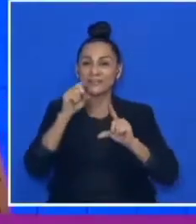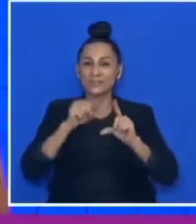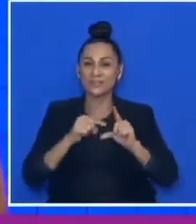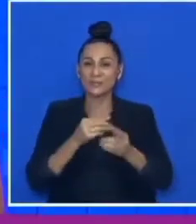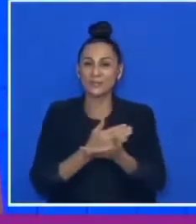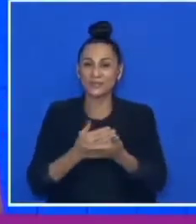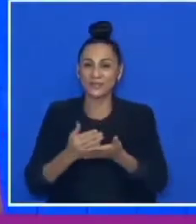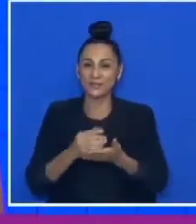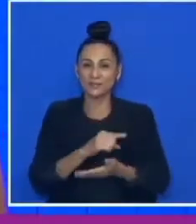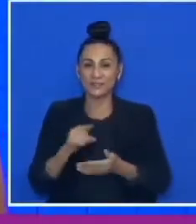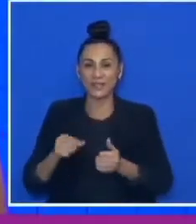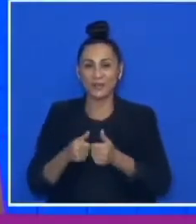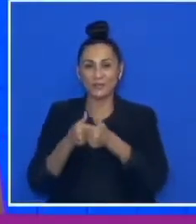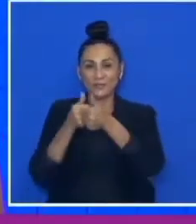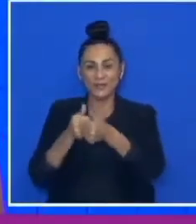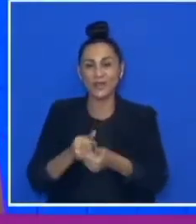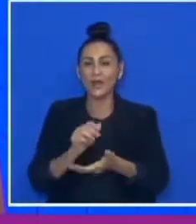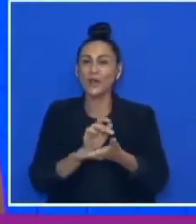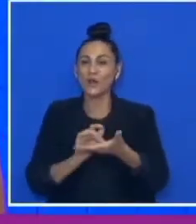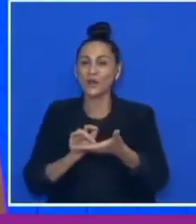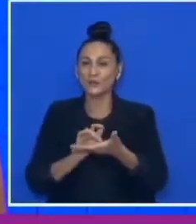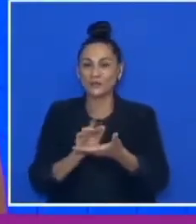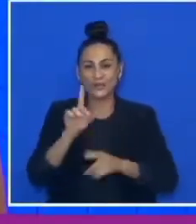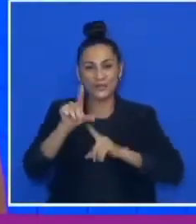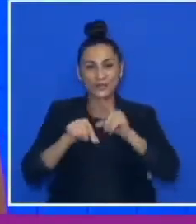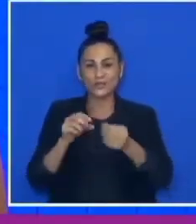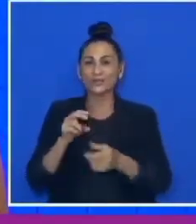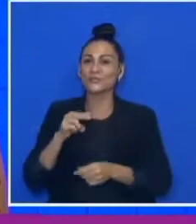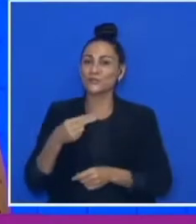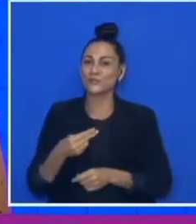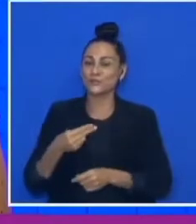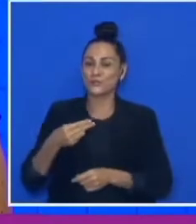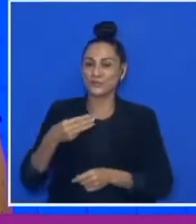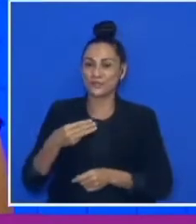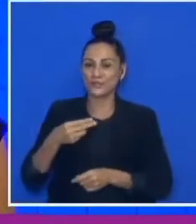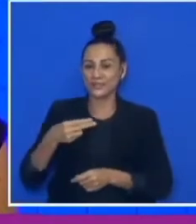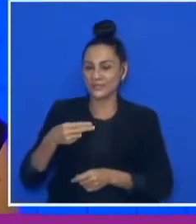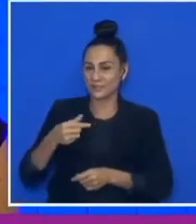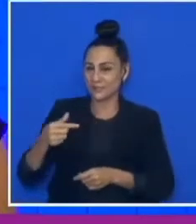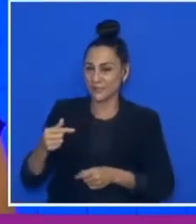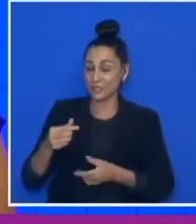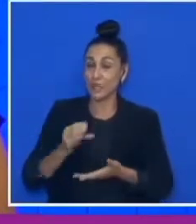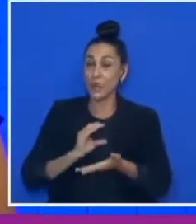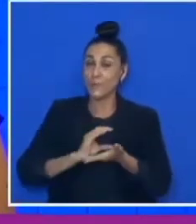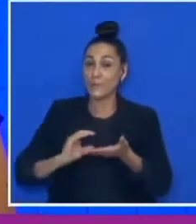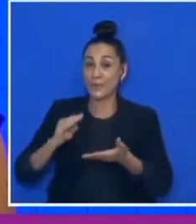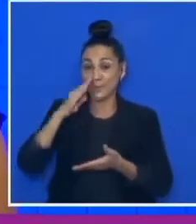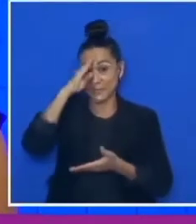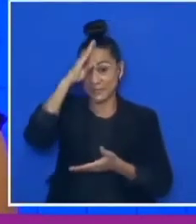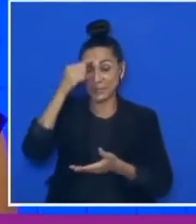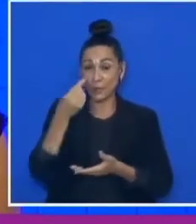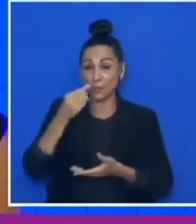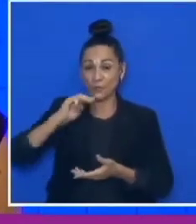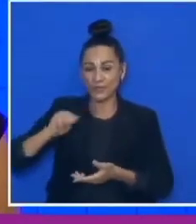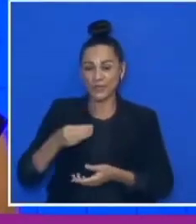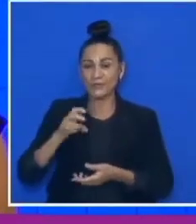partir de agora você acompanha o sorteio da Loto Fácil Concurso 2327, que hoje tem prêmio estimado de